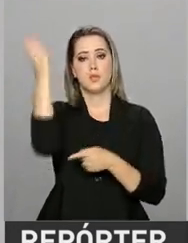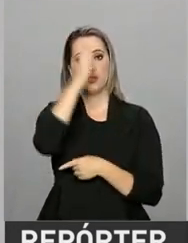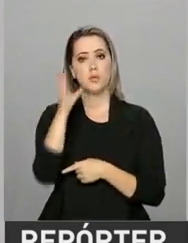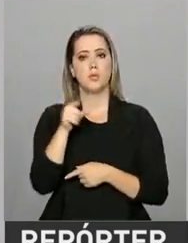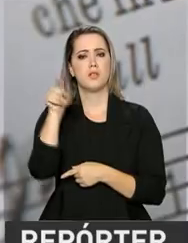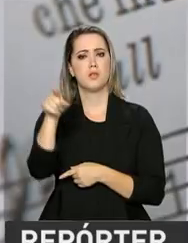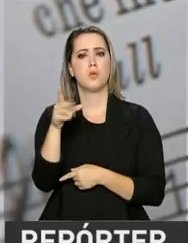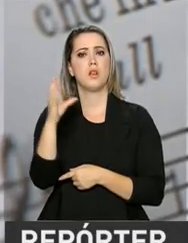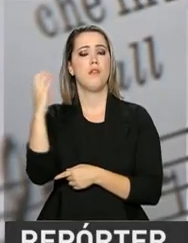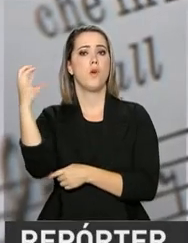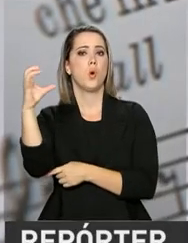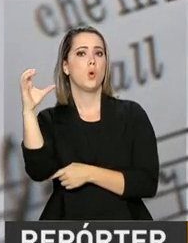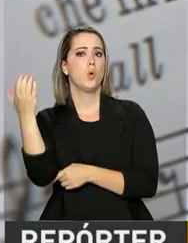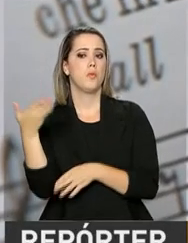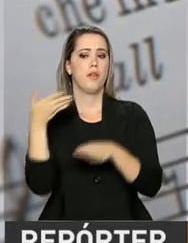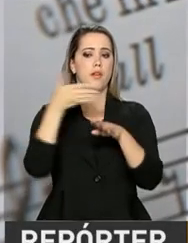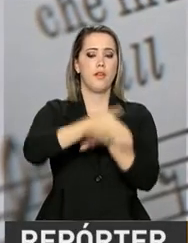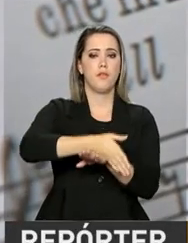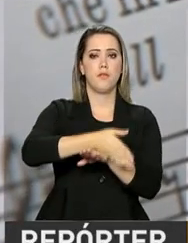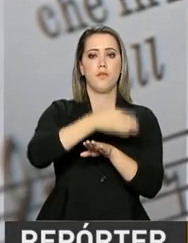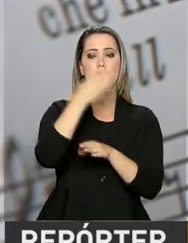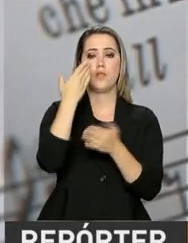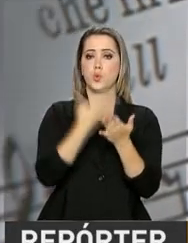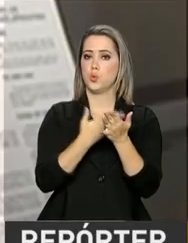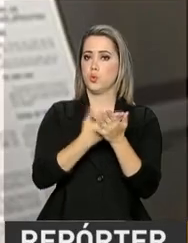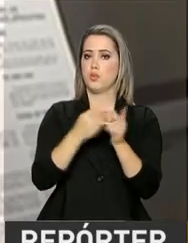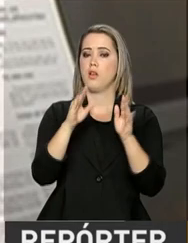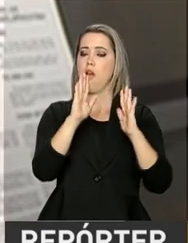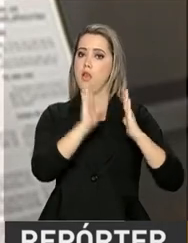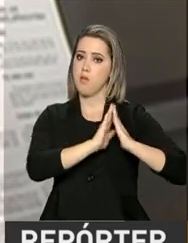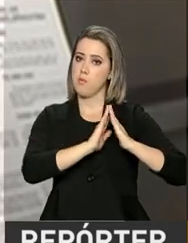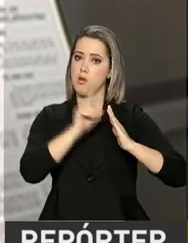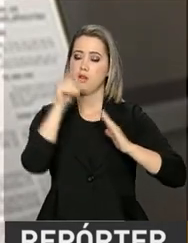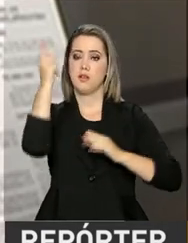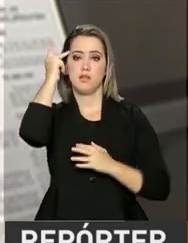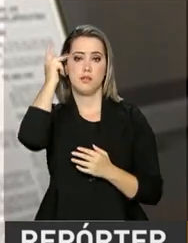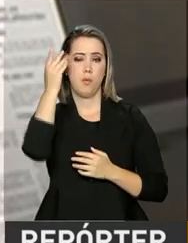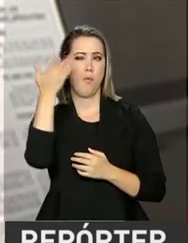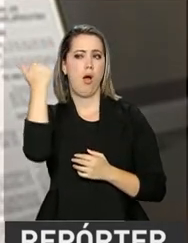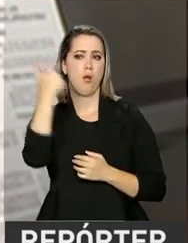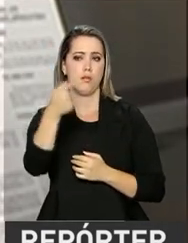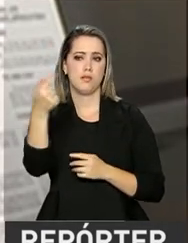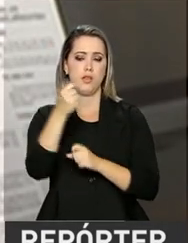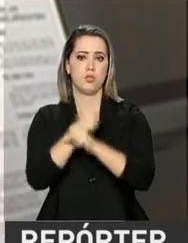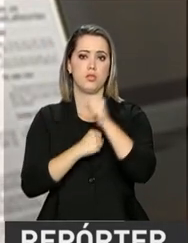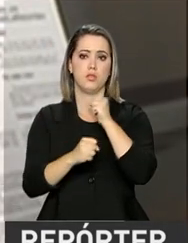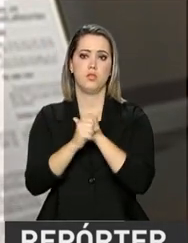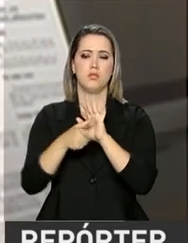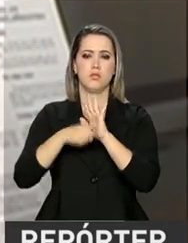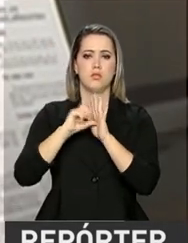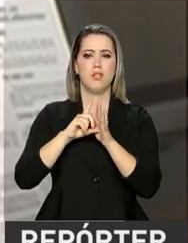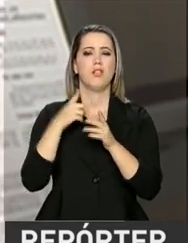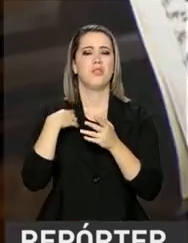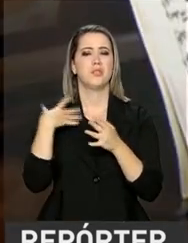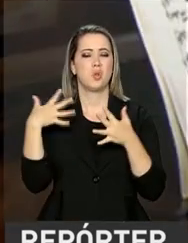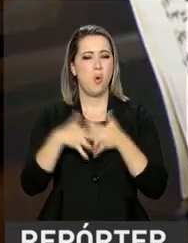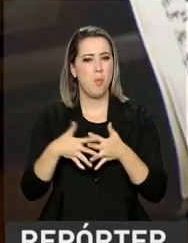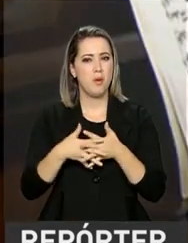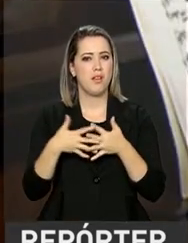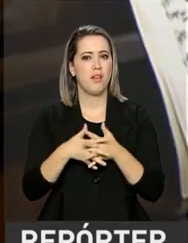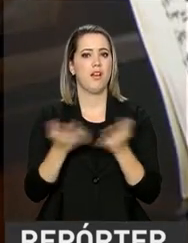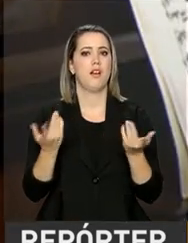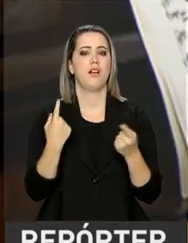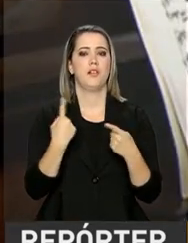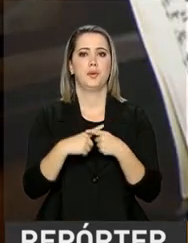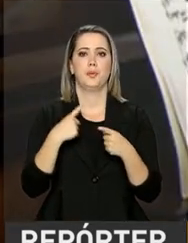savedra a estudar e morar em São Paulo há 7 anos no início segundo ela foi difícil por conta da burocracia tem